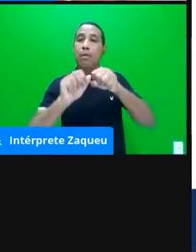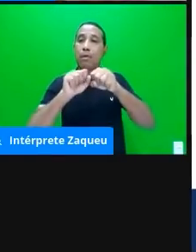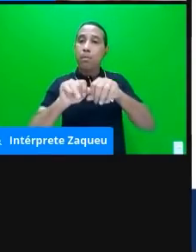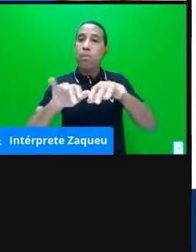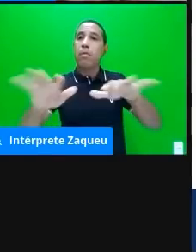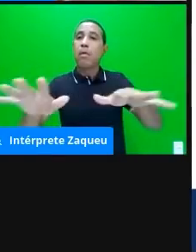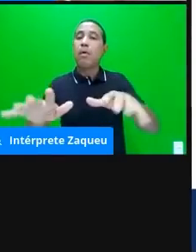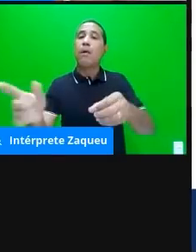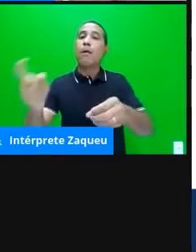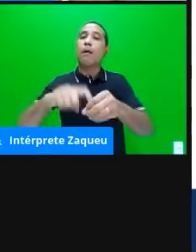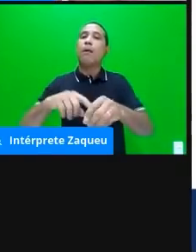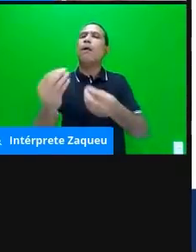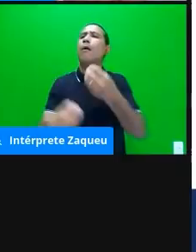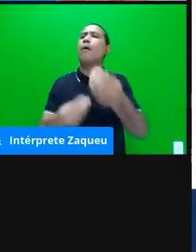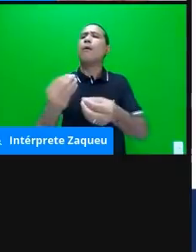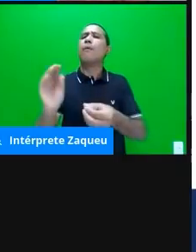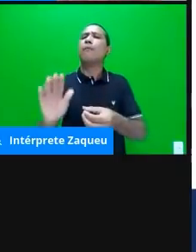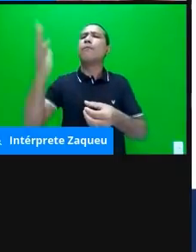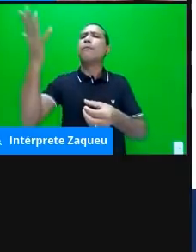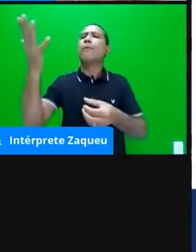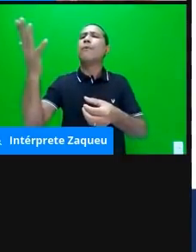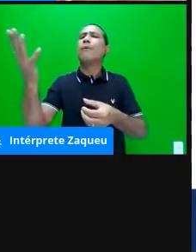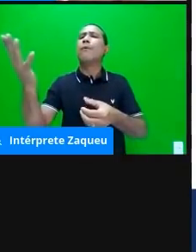como os alunos irão voltar,